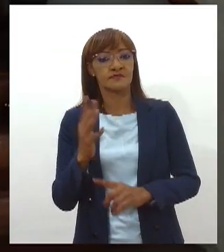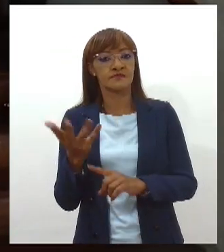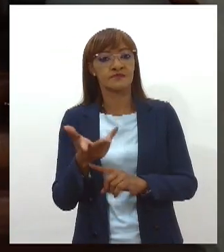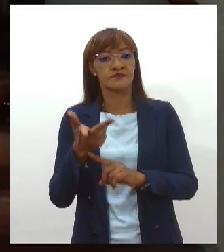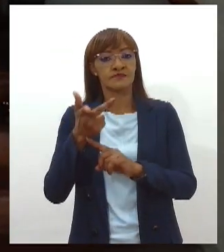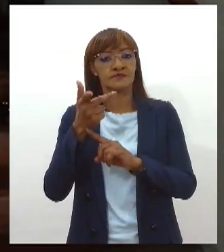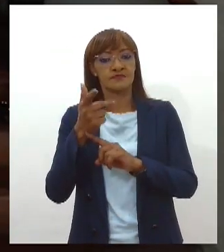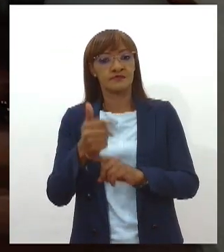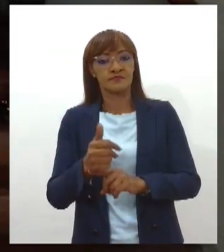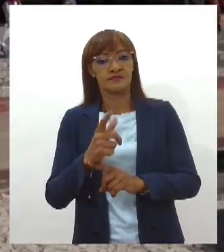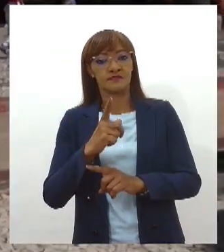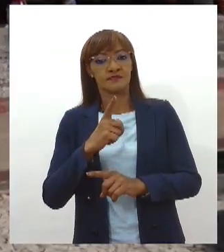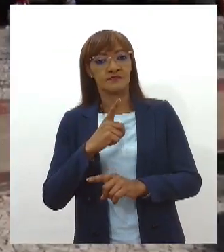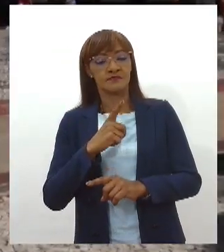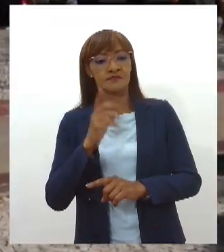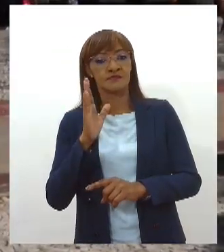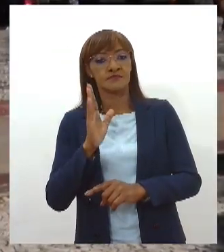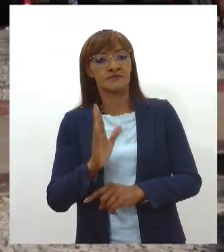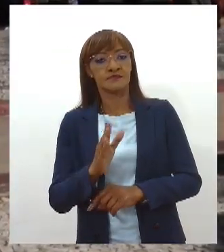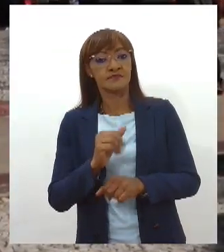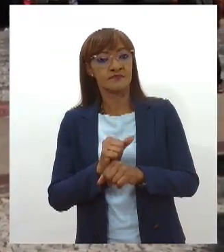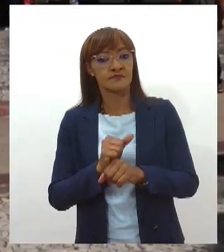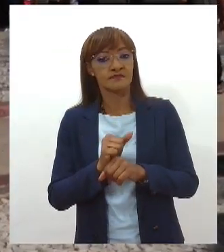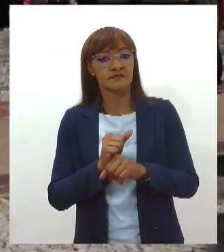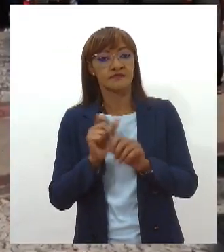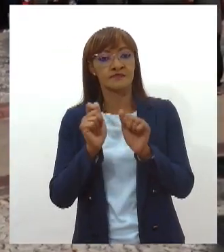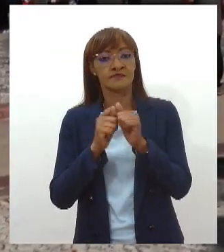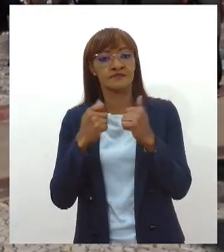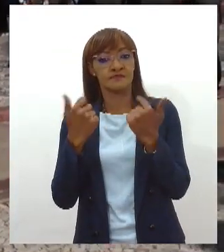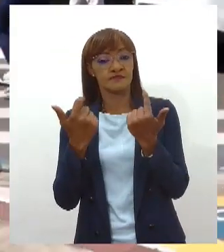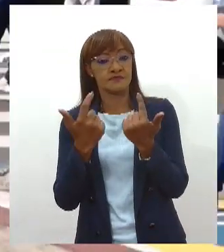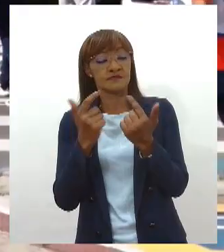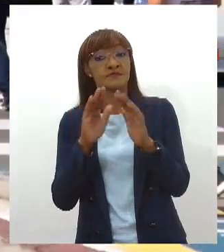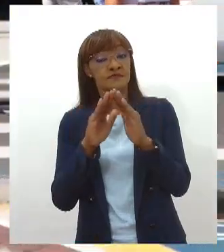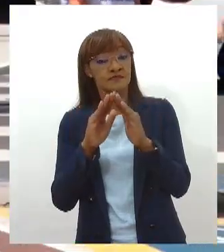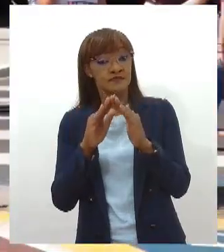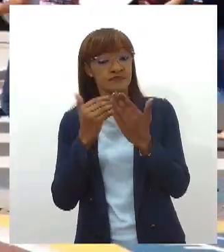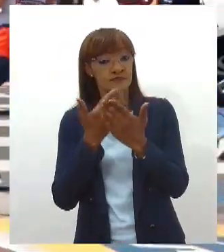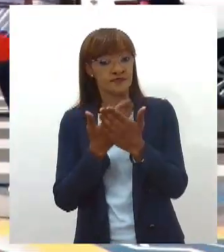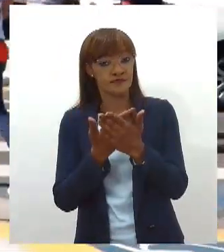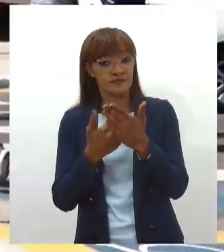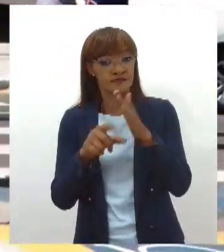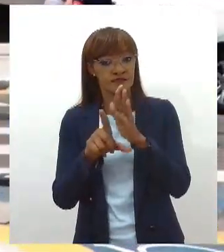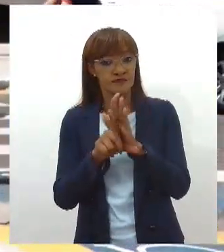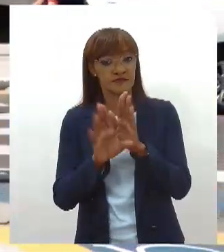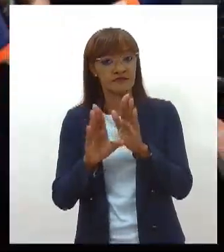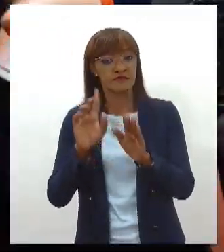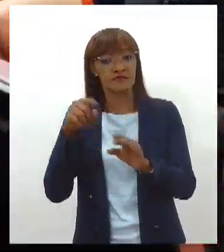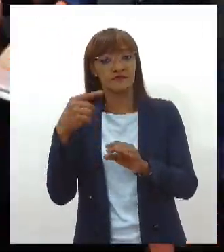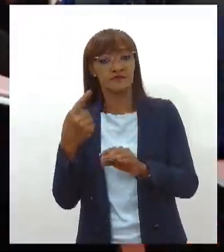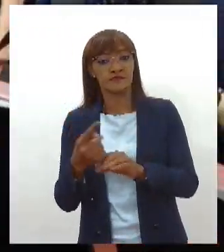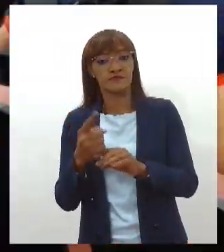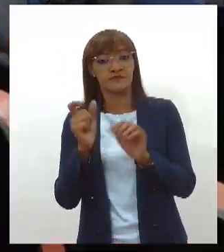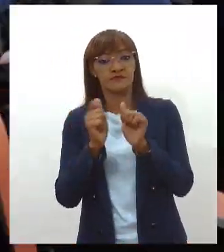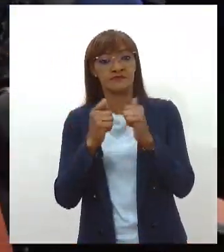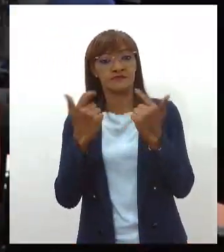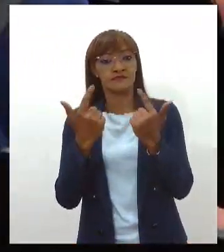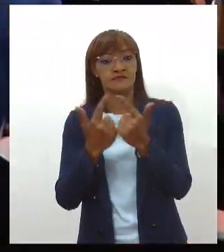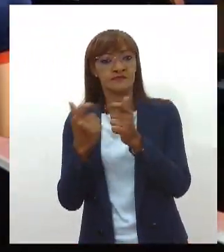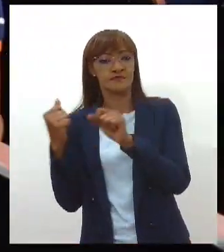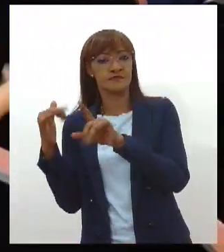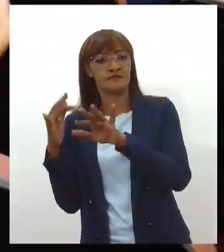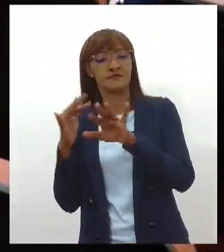de entrada da ELESE e de lá seguiram para o prédio da Assembleia Legislativa. Na sala